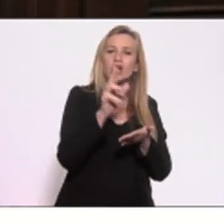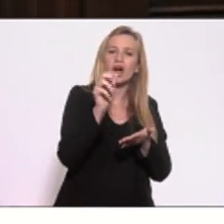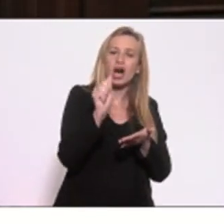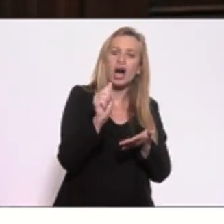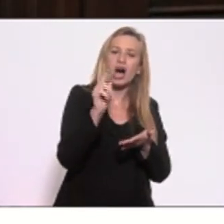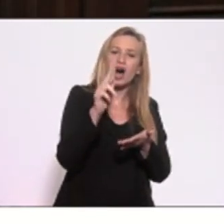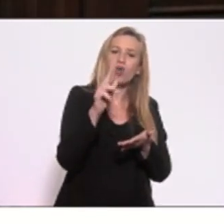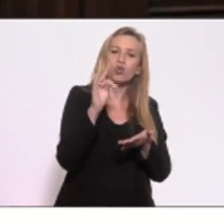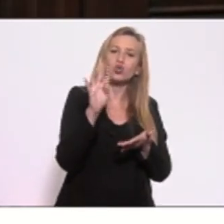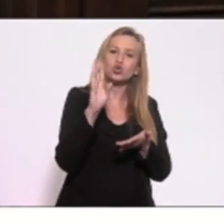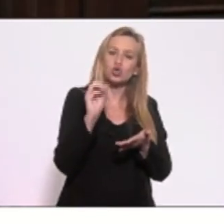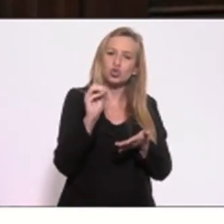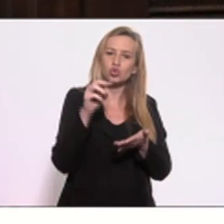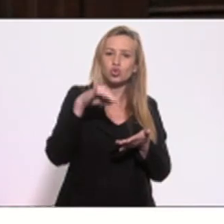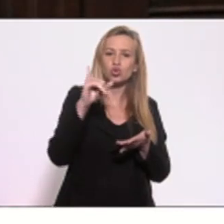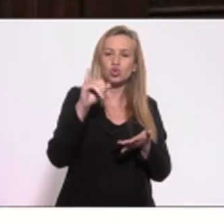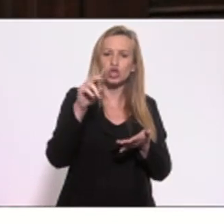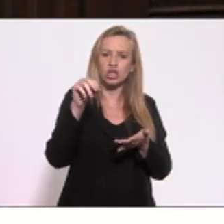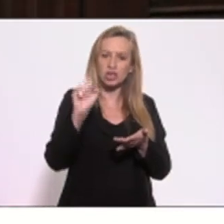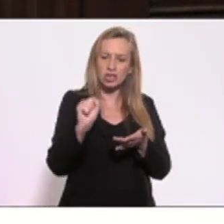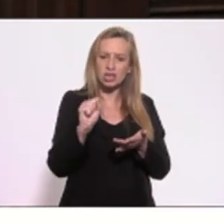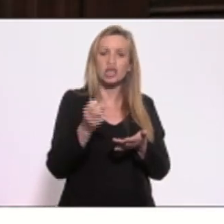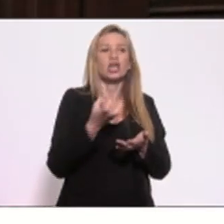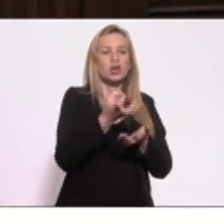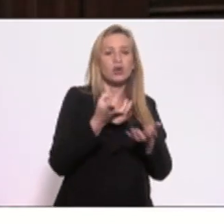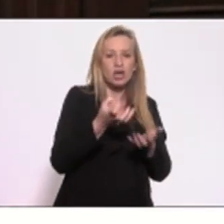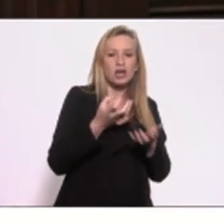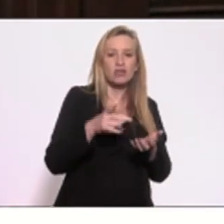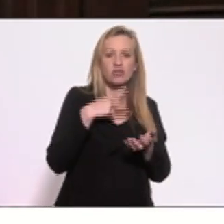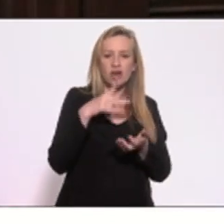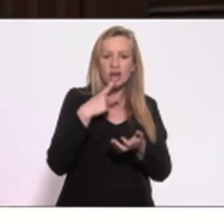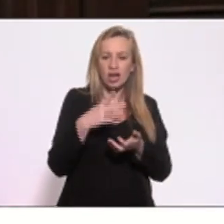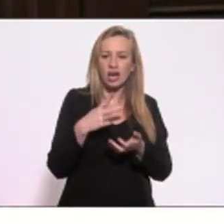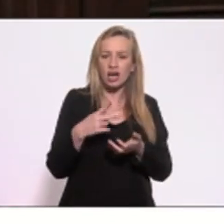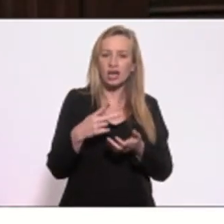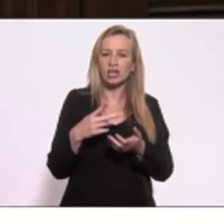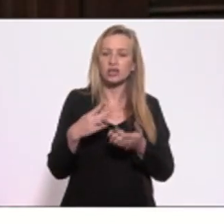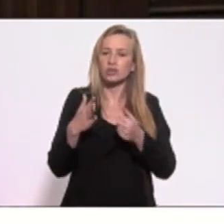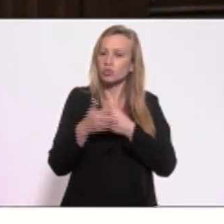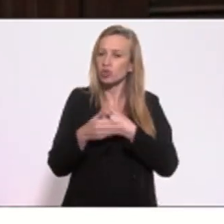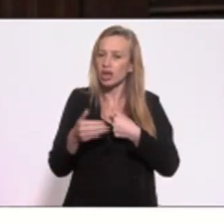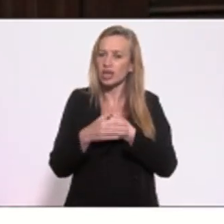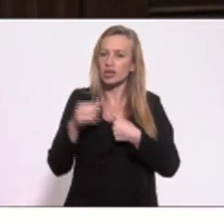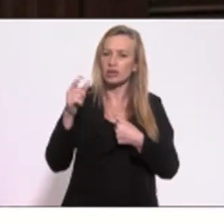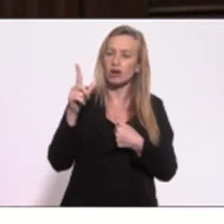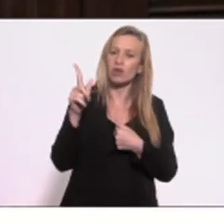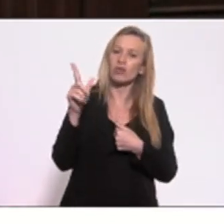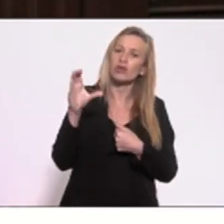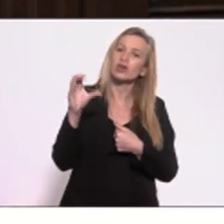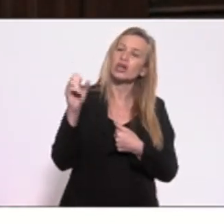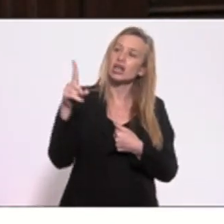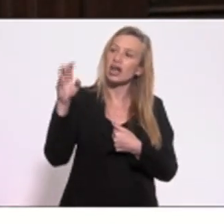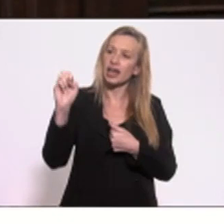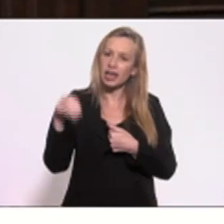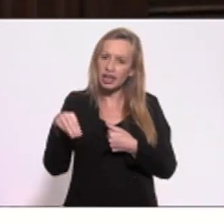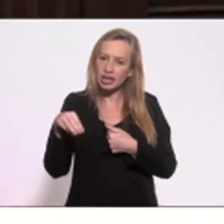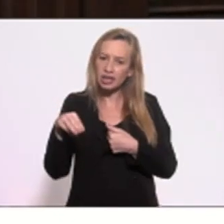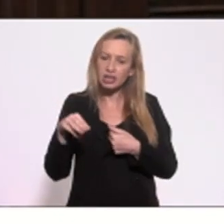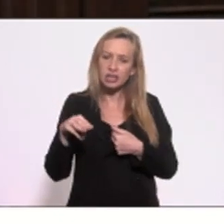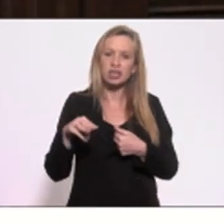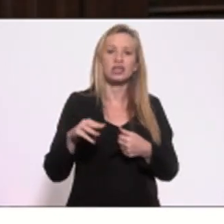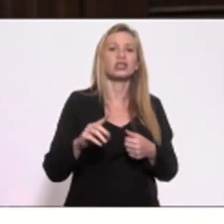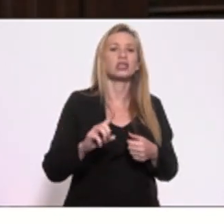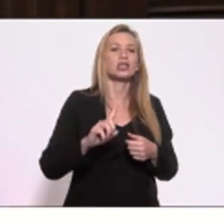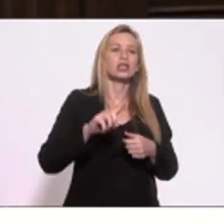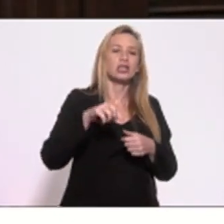presidente, eu quero deixar aqui toda a minha solidariedade ao Glenn e à sua família, que têm sido alvos de milícias,